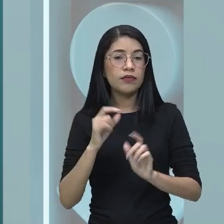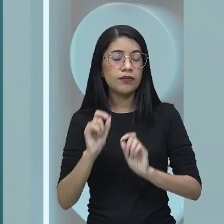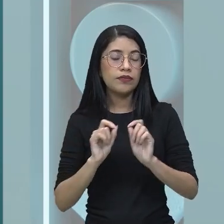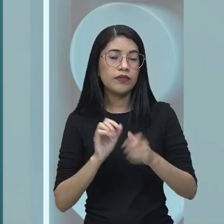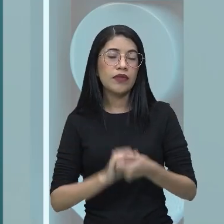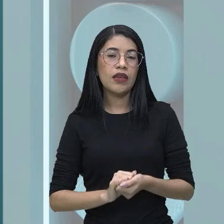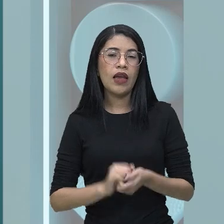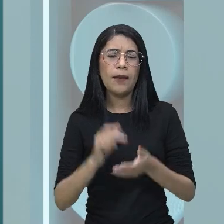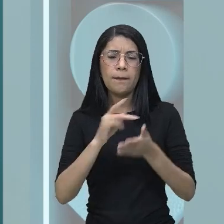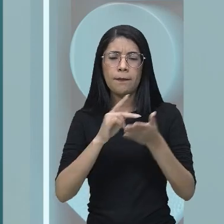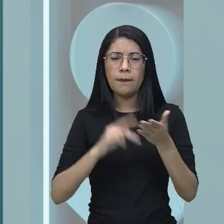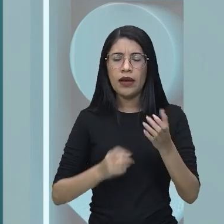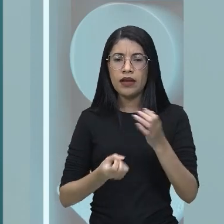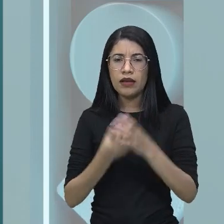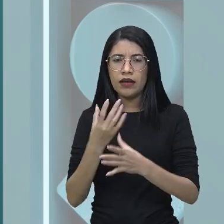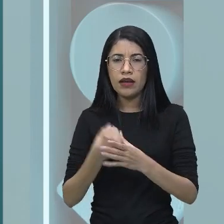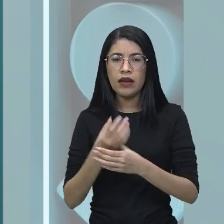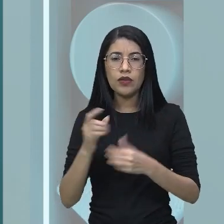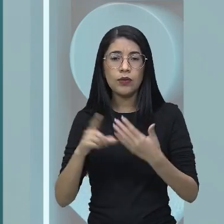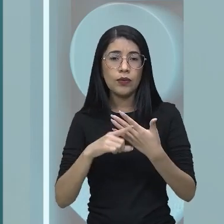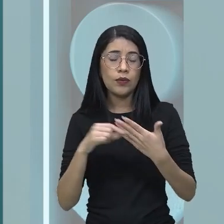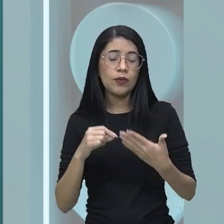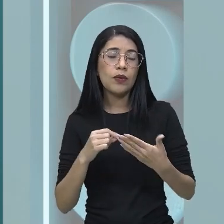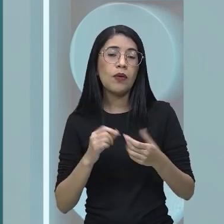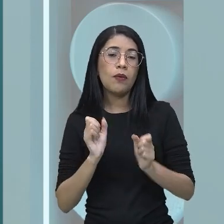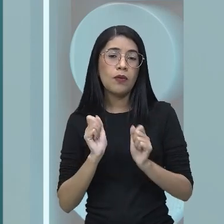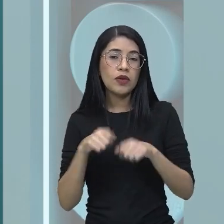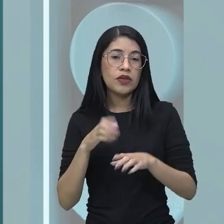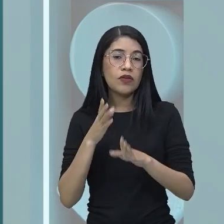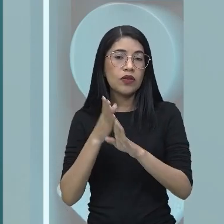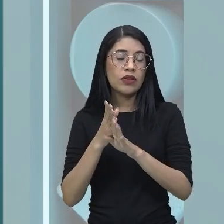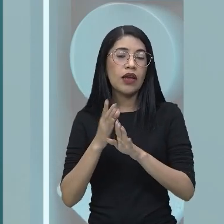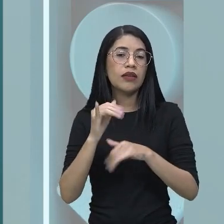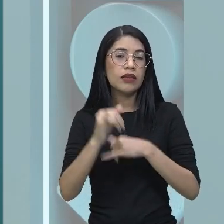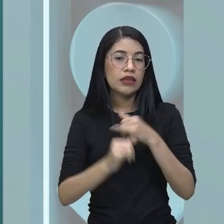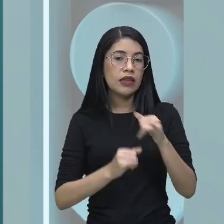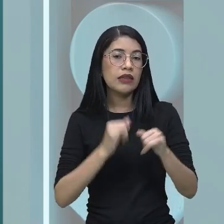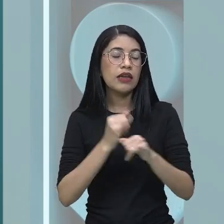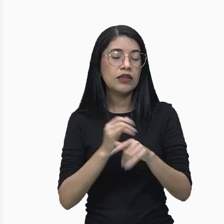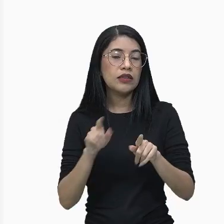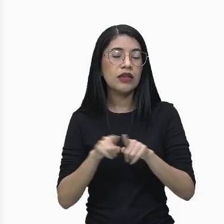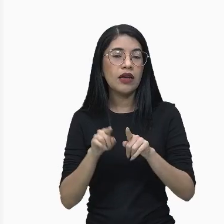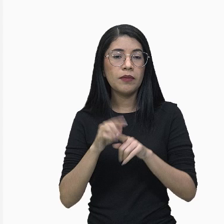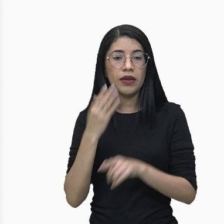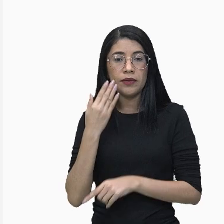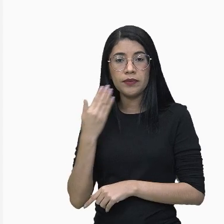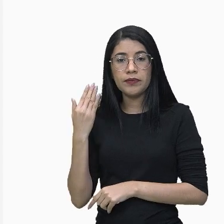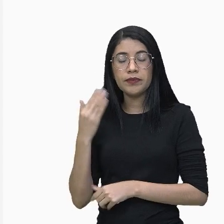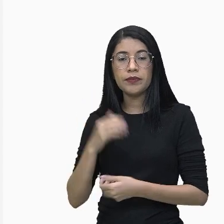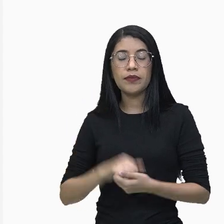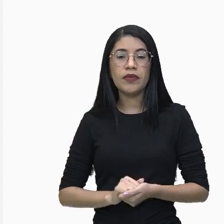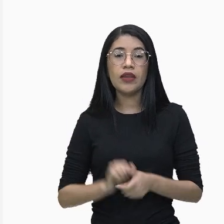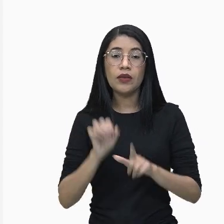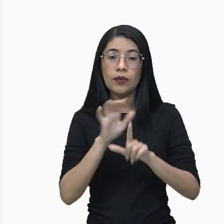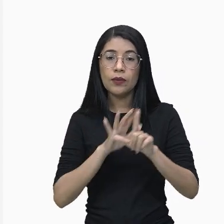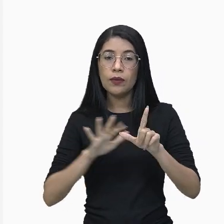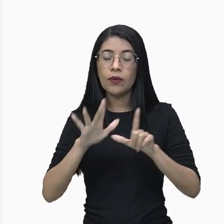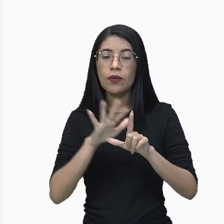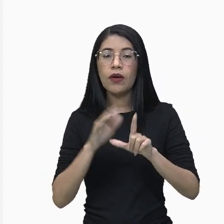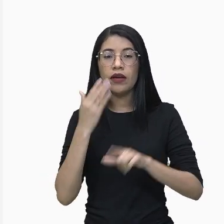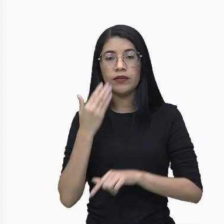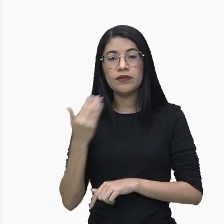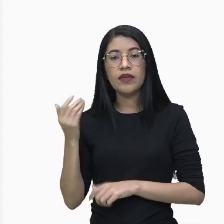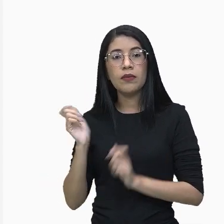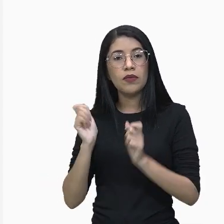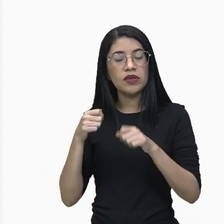produção poética desse autor nós podemos encontrar ela na internet exatamente nesse endereço aí colocando para vocês Vocês estão observando